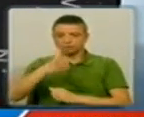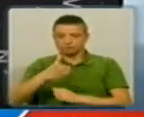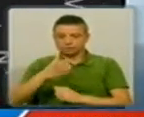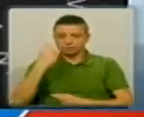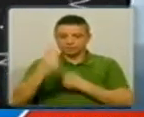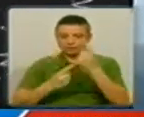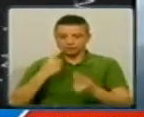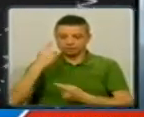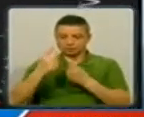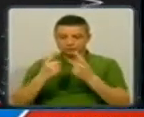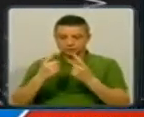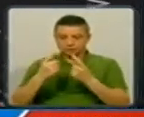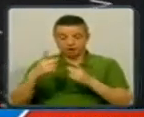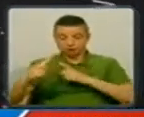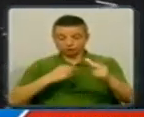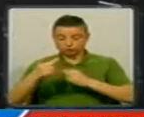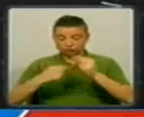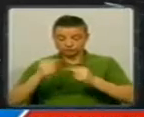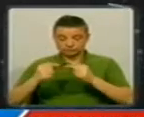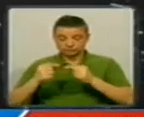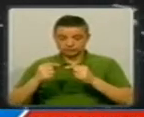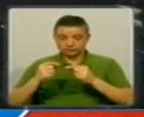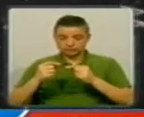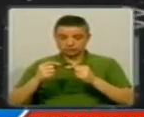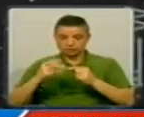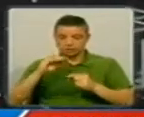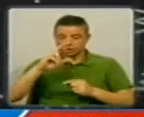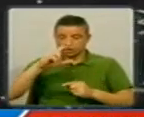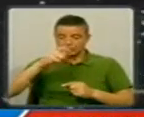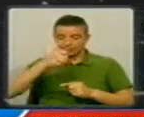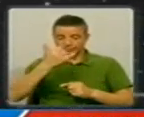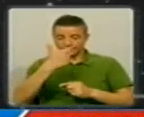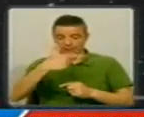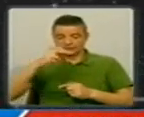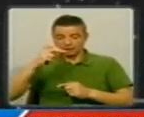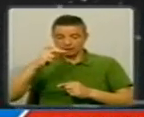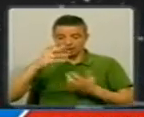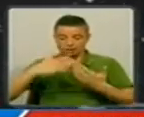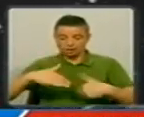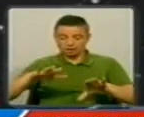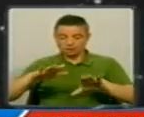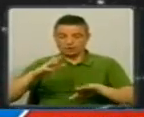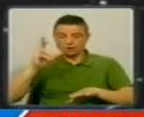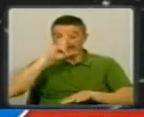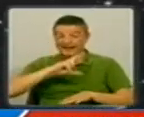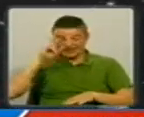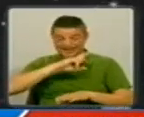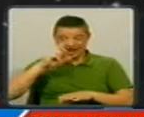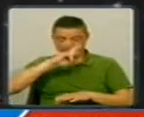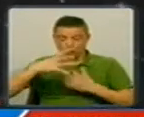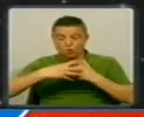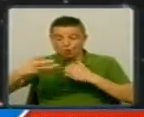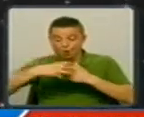da atmosfera da sua estrela que orbita, à medida que vai sugando o gás dessa estrela, que será